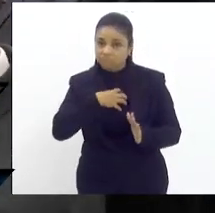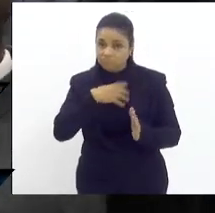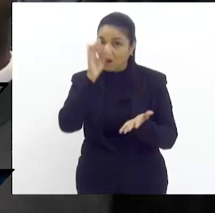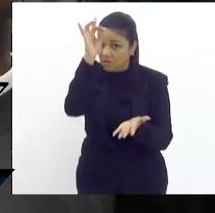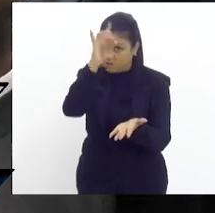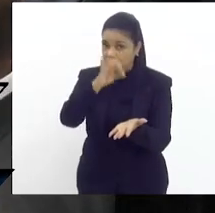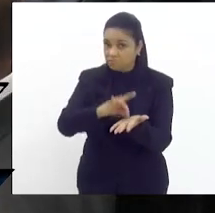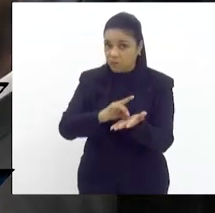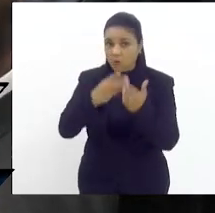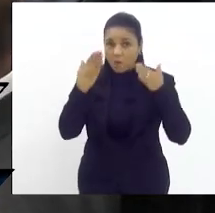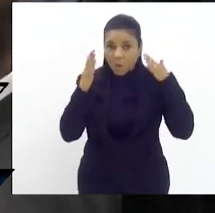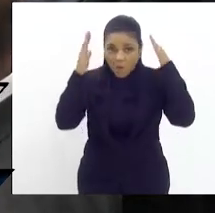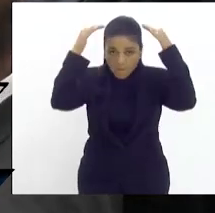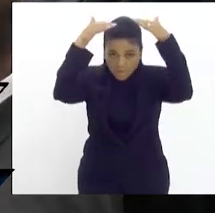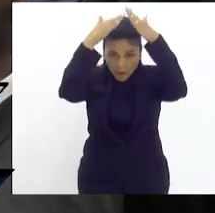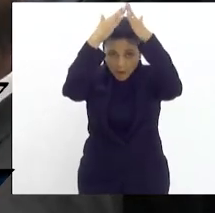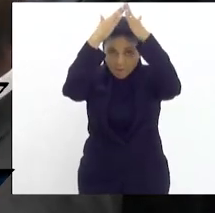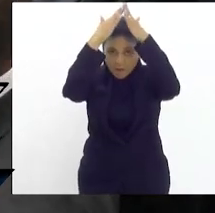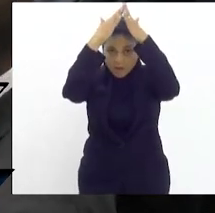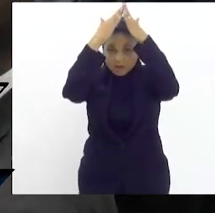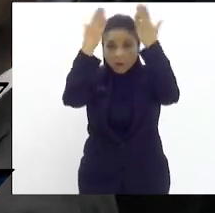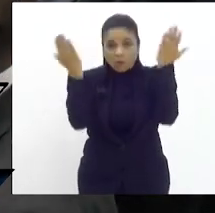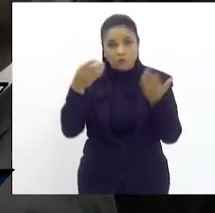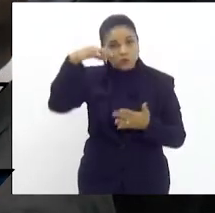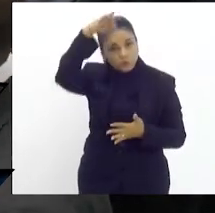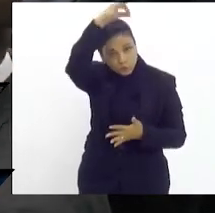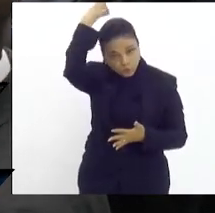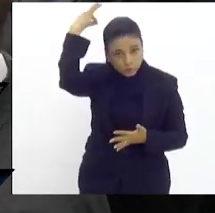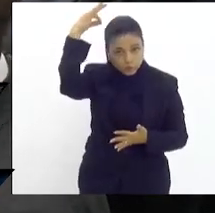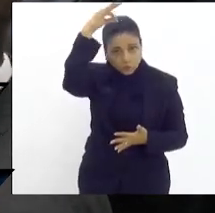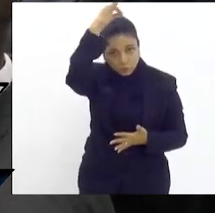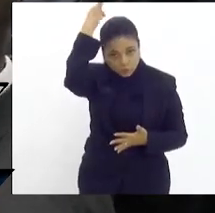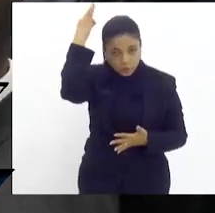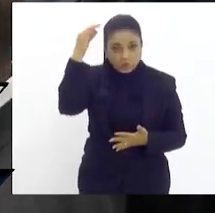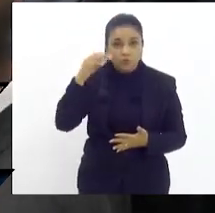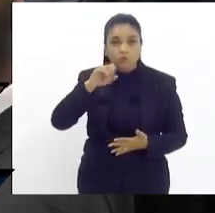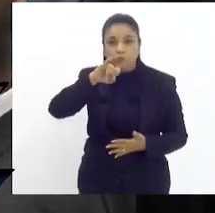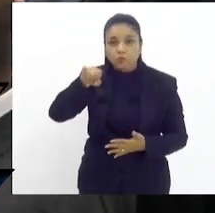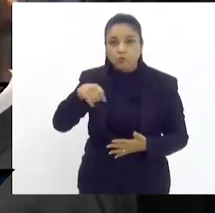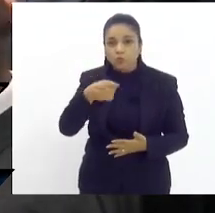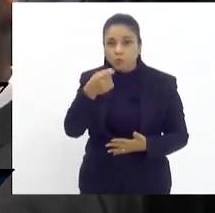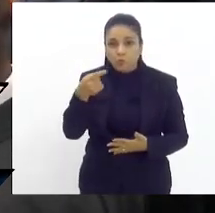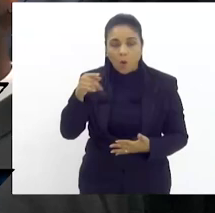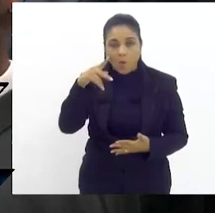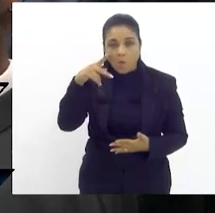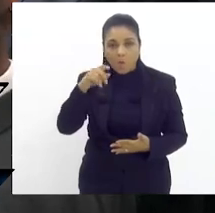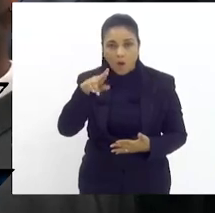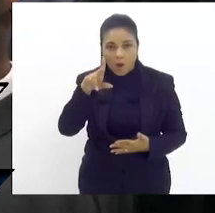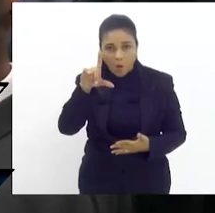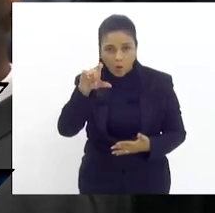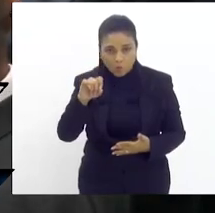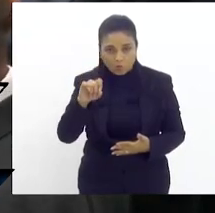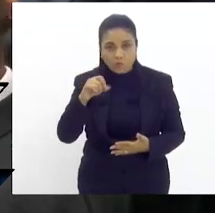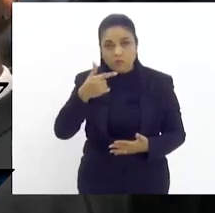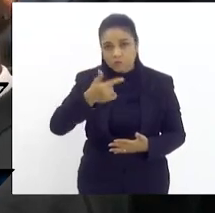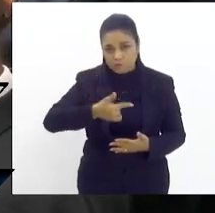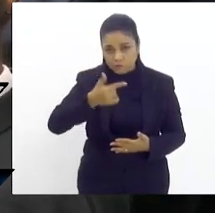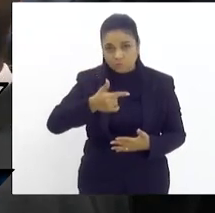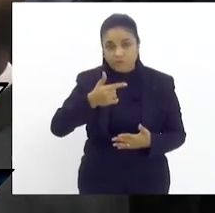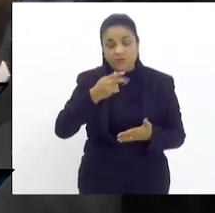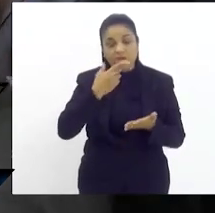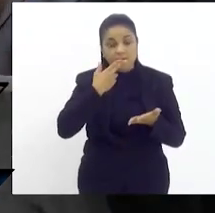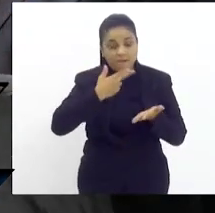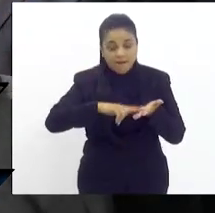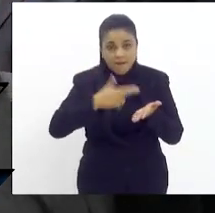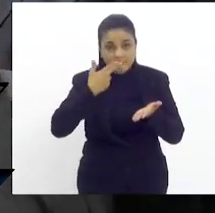Então hoje santo João Paulo II fez uma correção e em suas inúmeras cartas